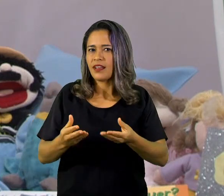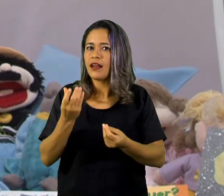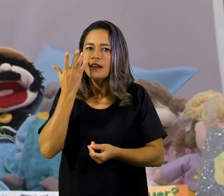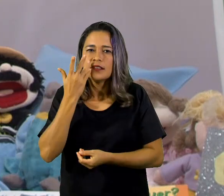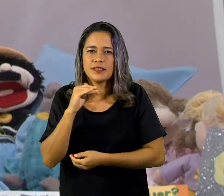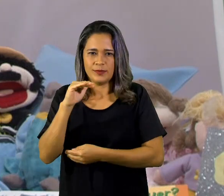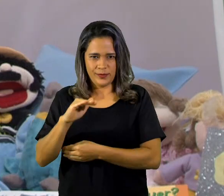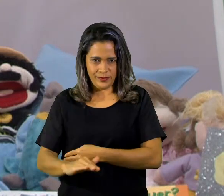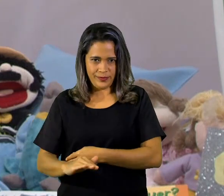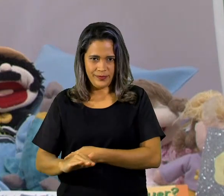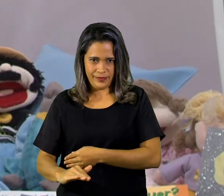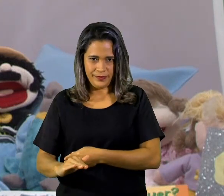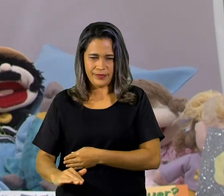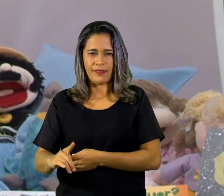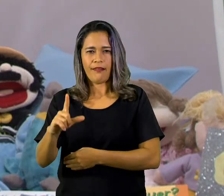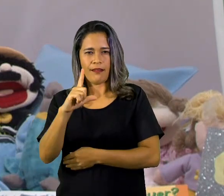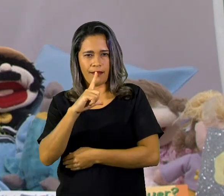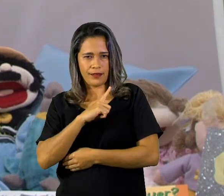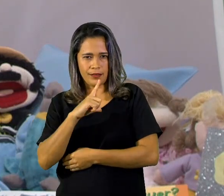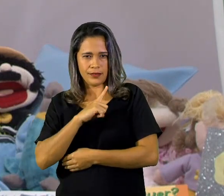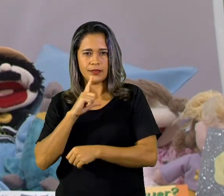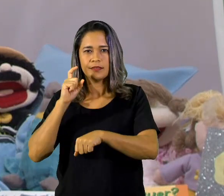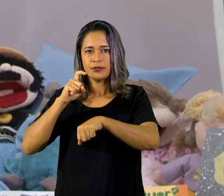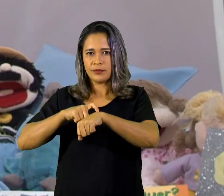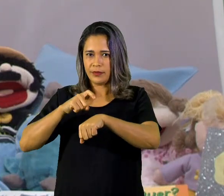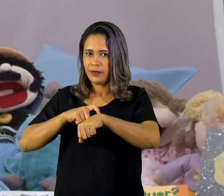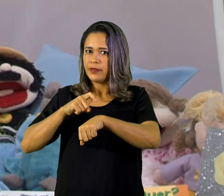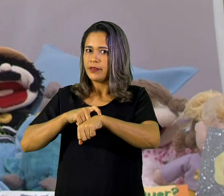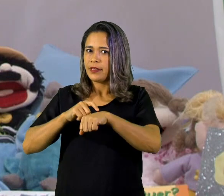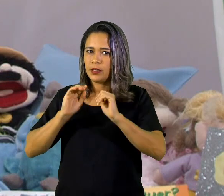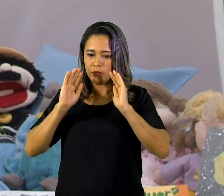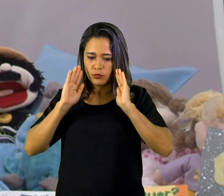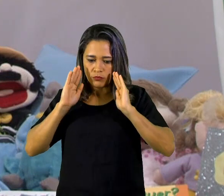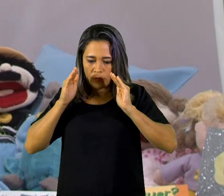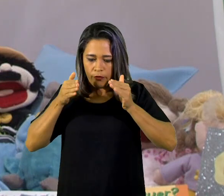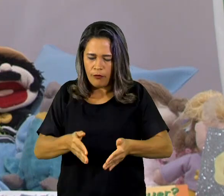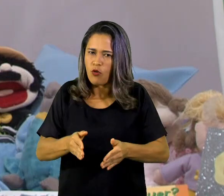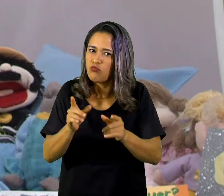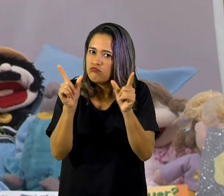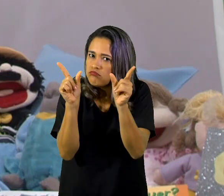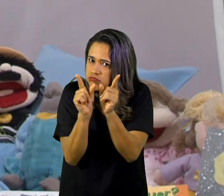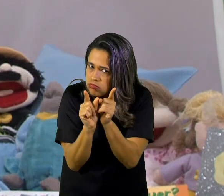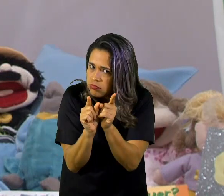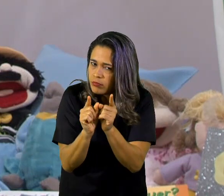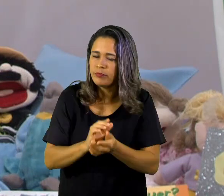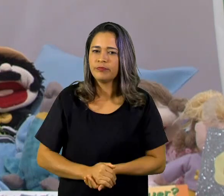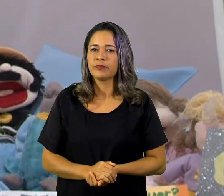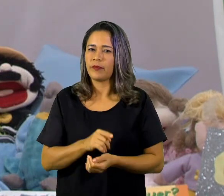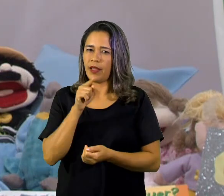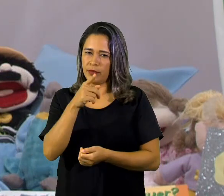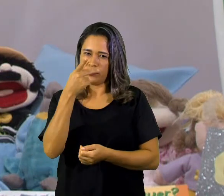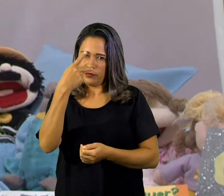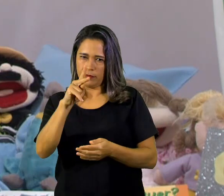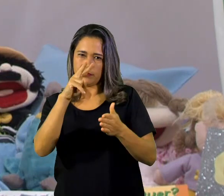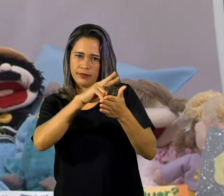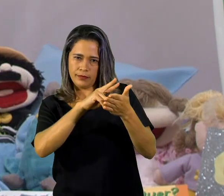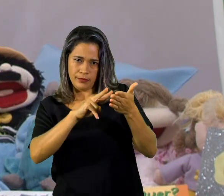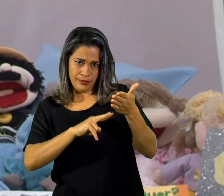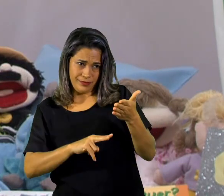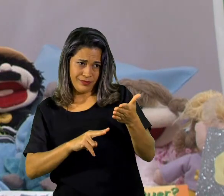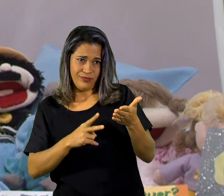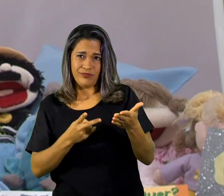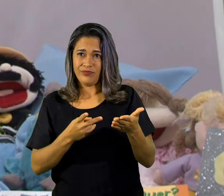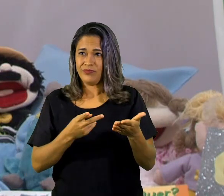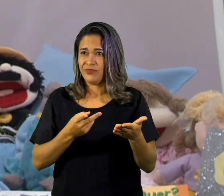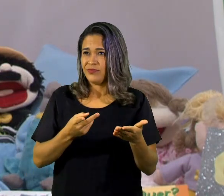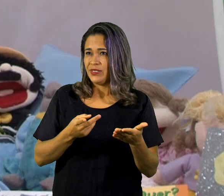bem pequenas, elas têm um tempo de concentração mais curto. Para que a sua leitura para a criança não seja